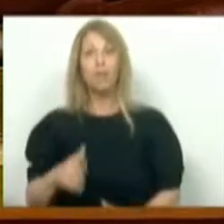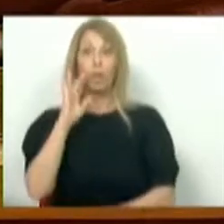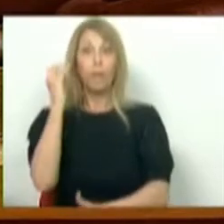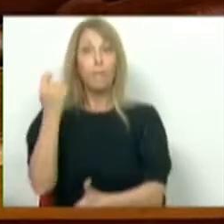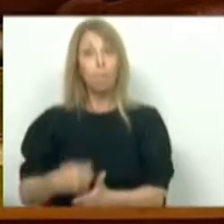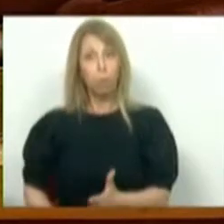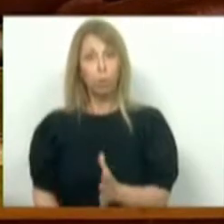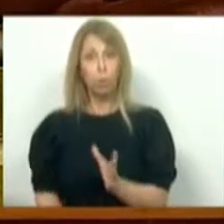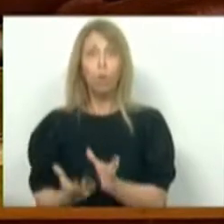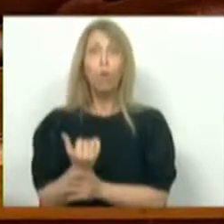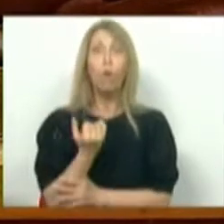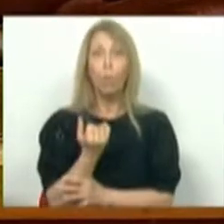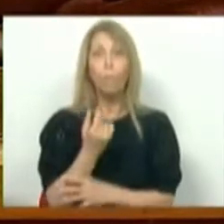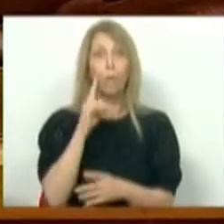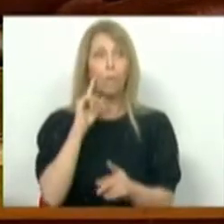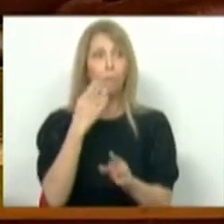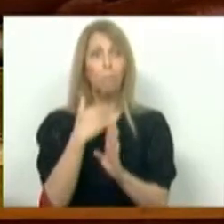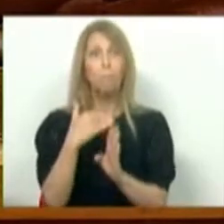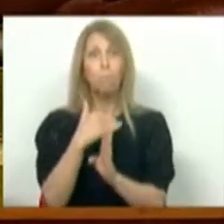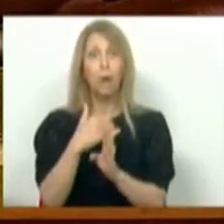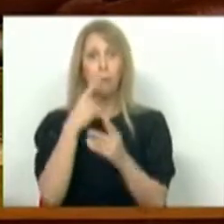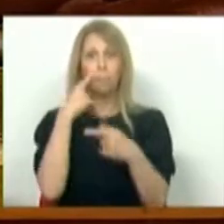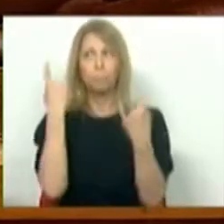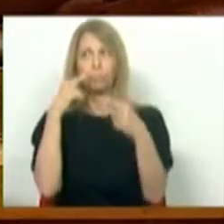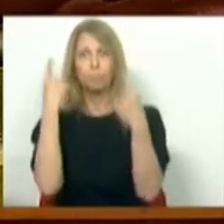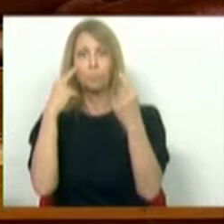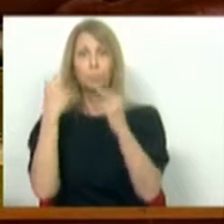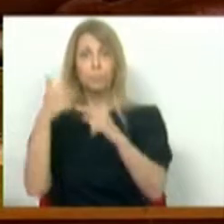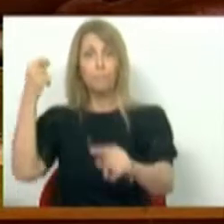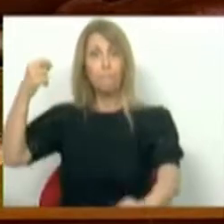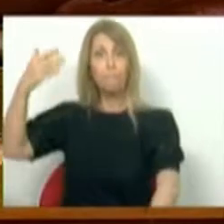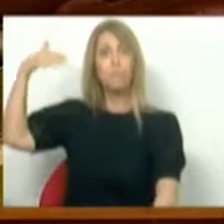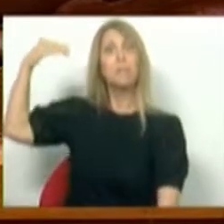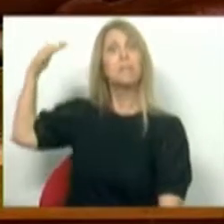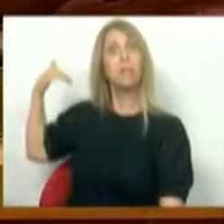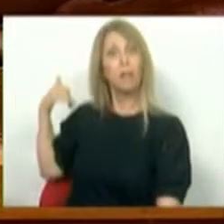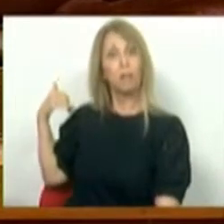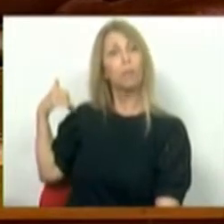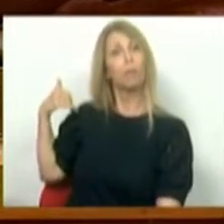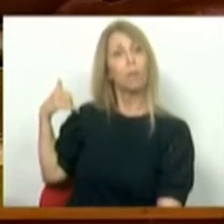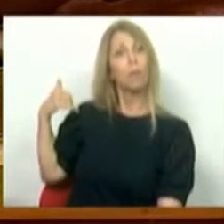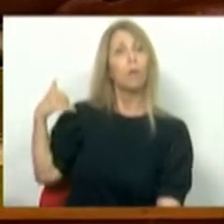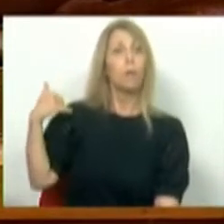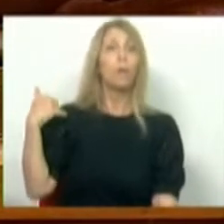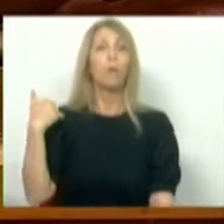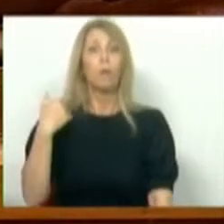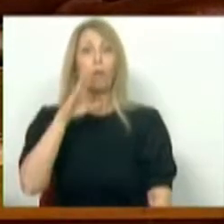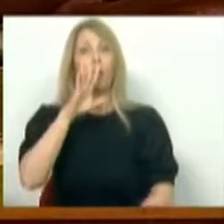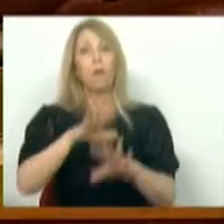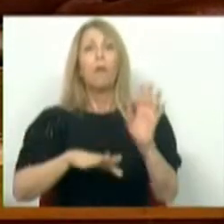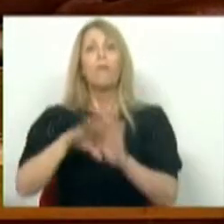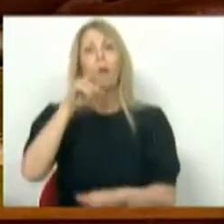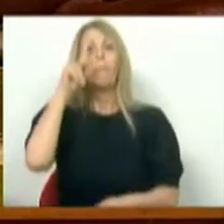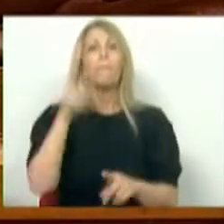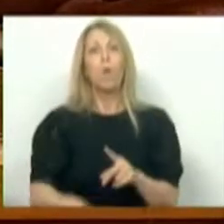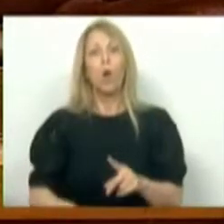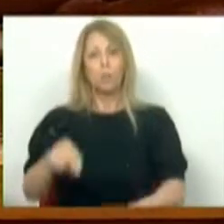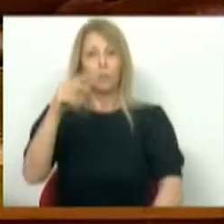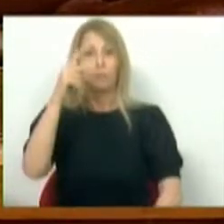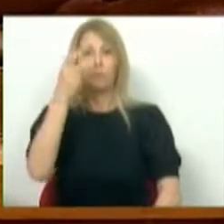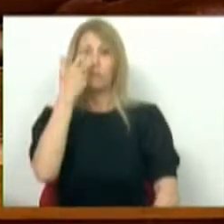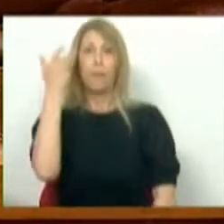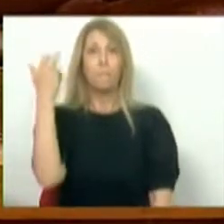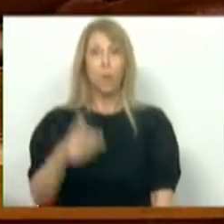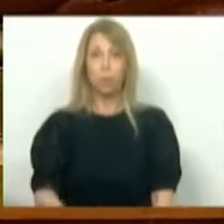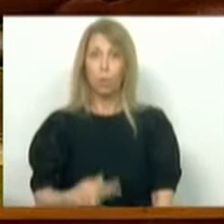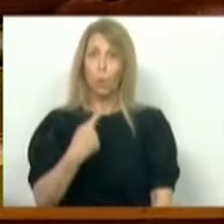uma boa parte dos protagonistas que no passado recente concretizaram cortes nas pensões, um enorme